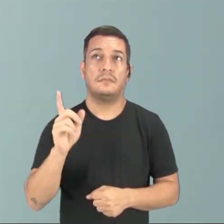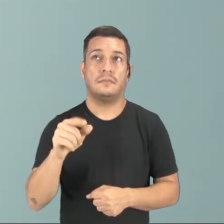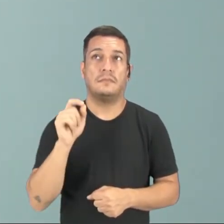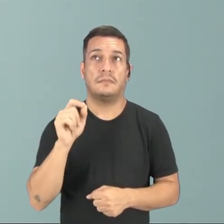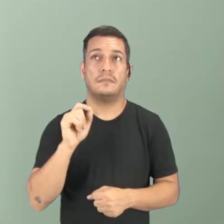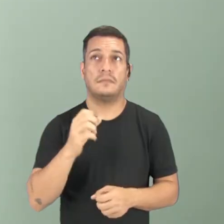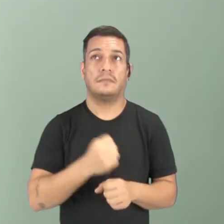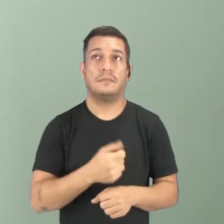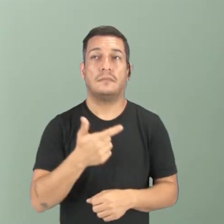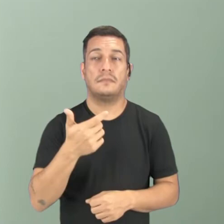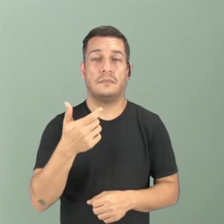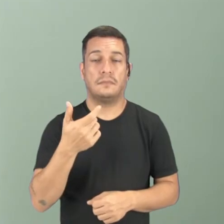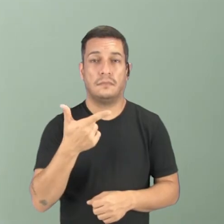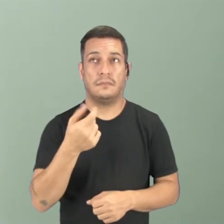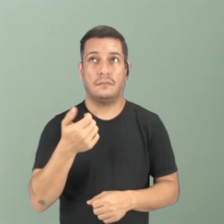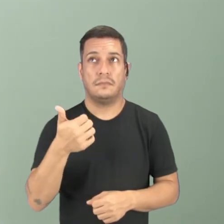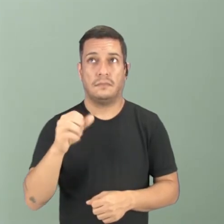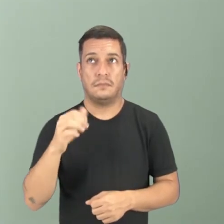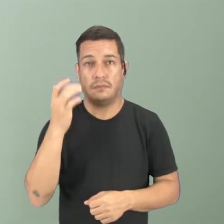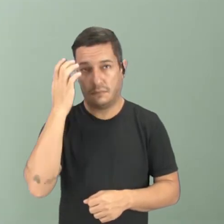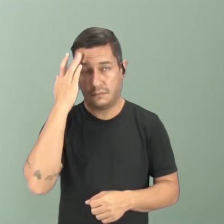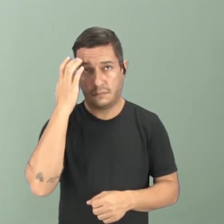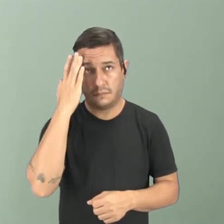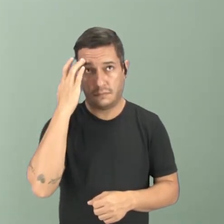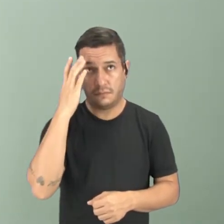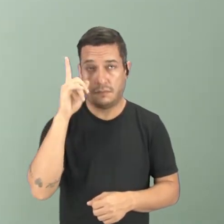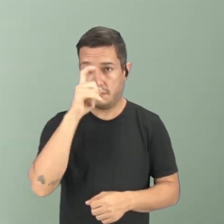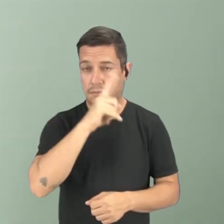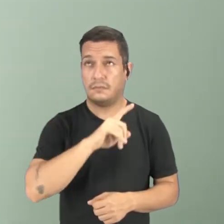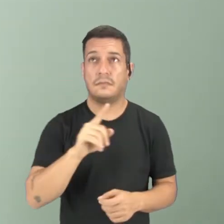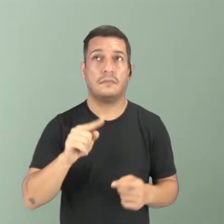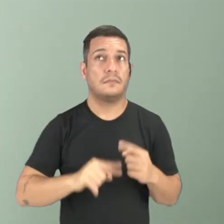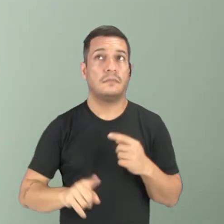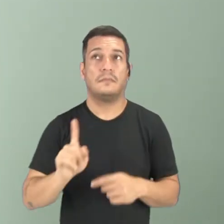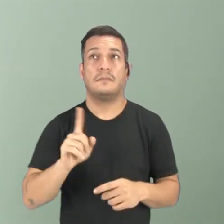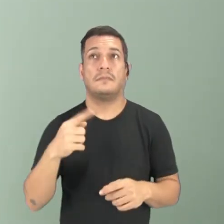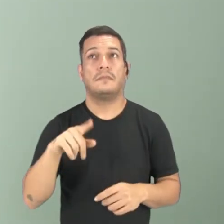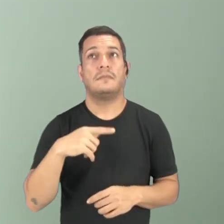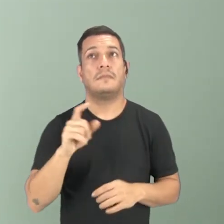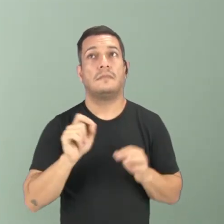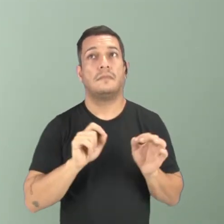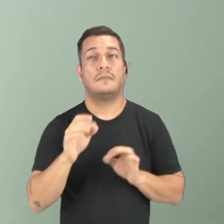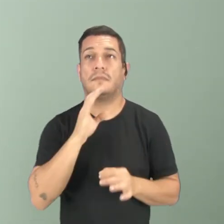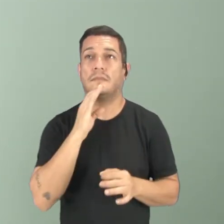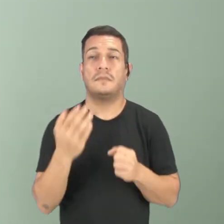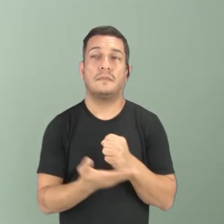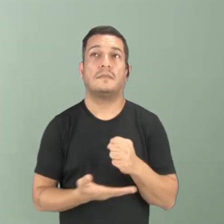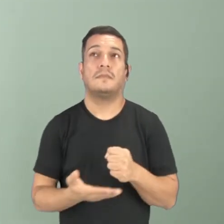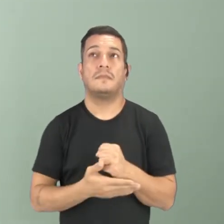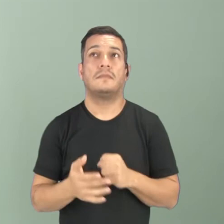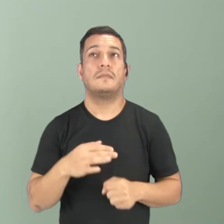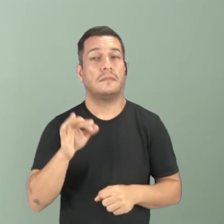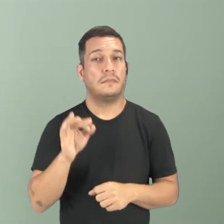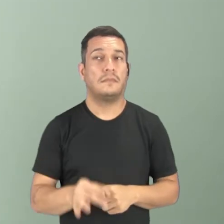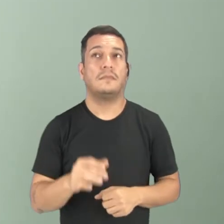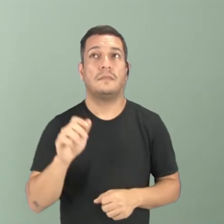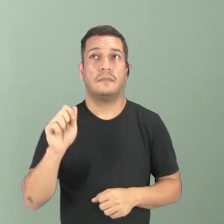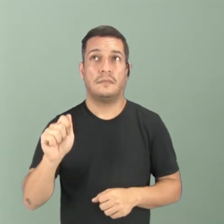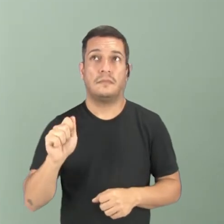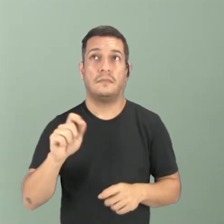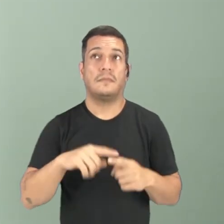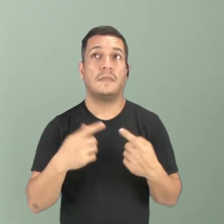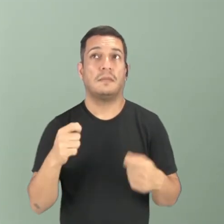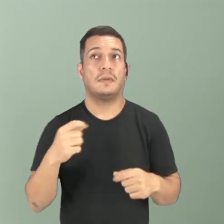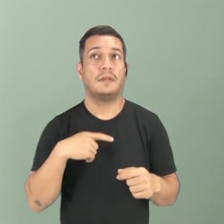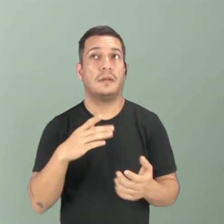questão de 2019 tá fácil, não tá difícil. Você com um conhecimento básico você acerta que é a A, mas